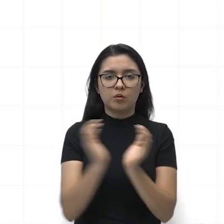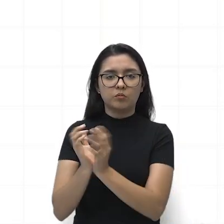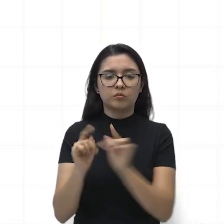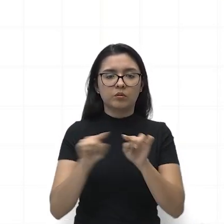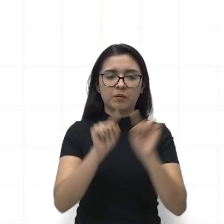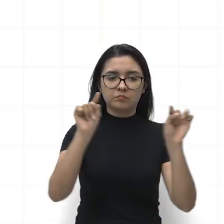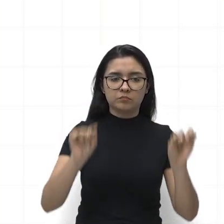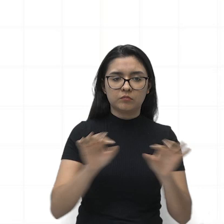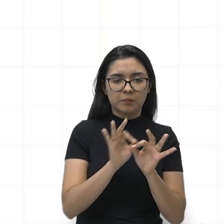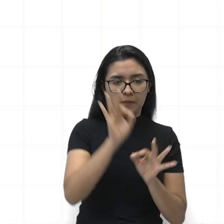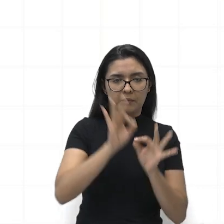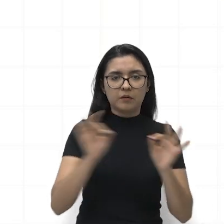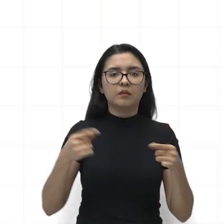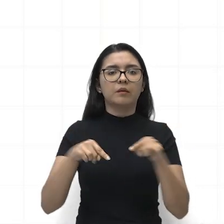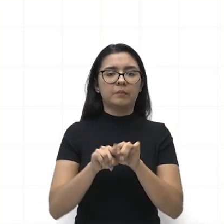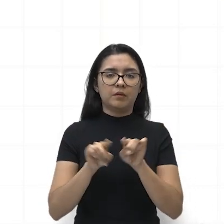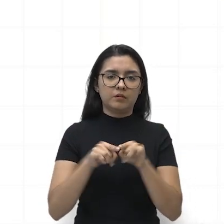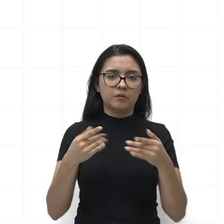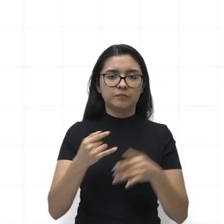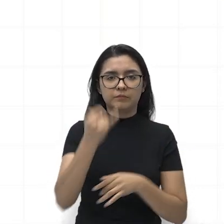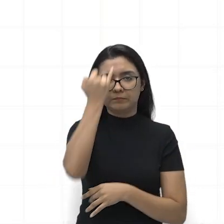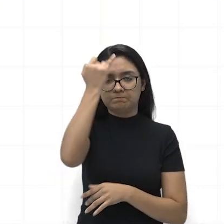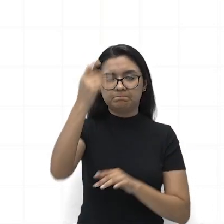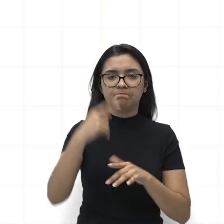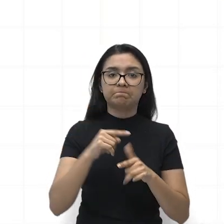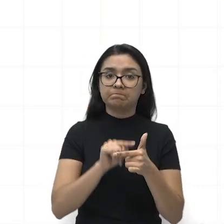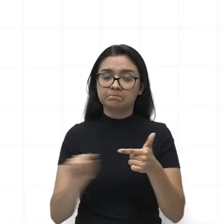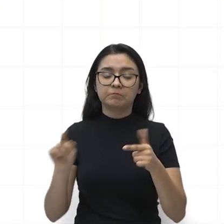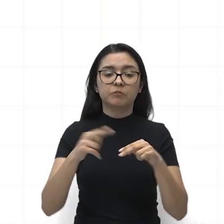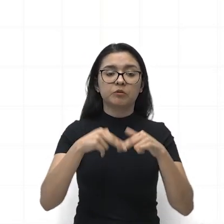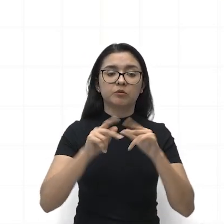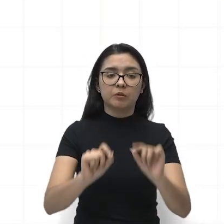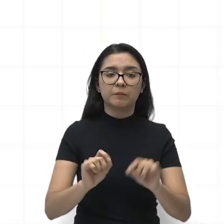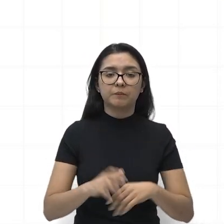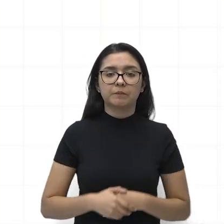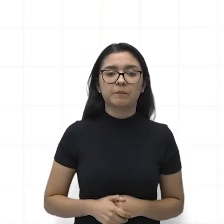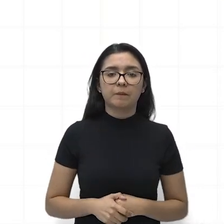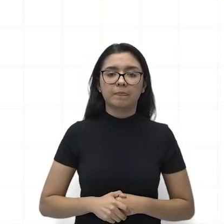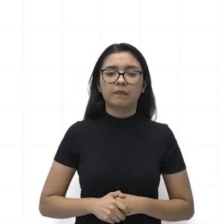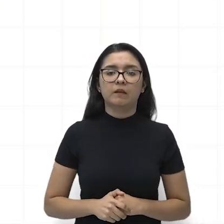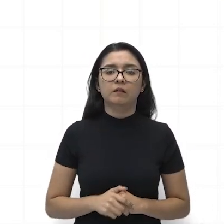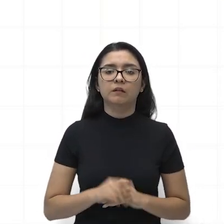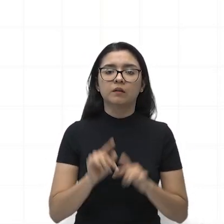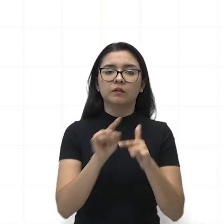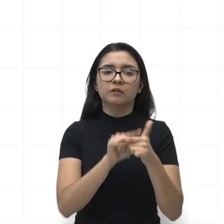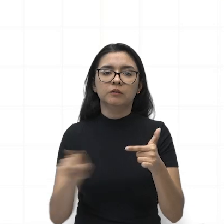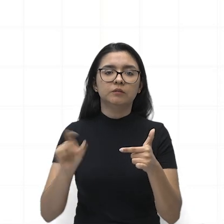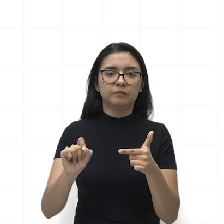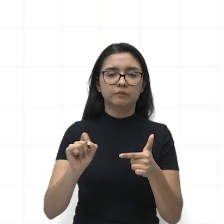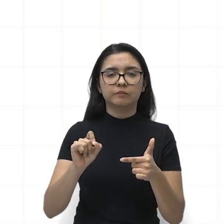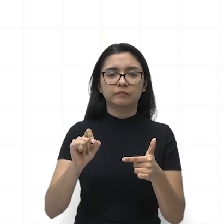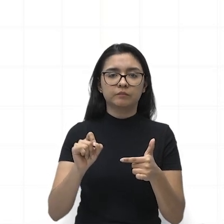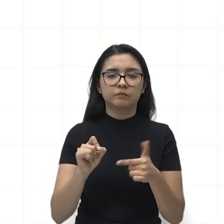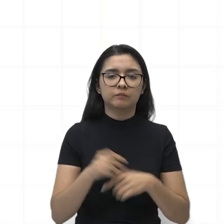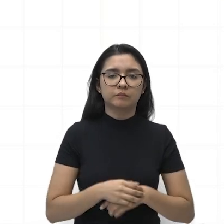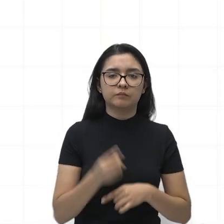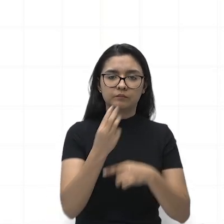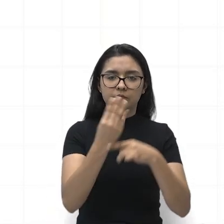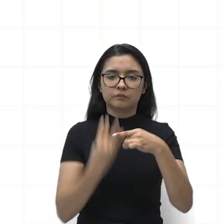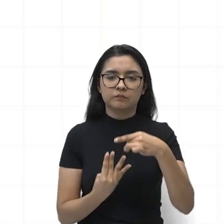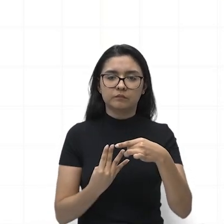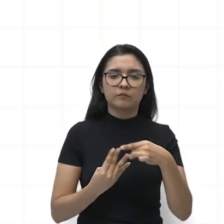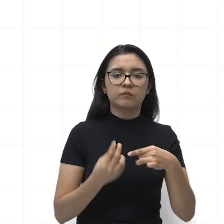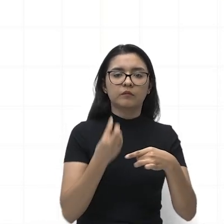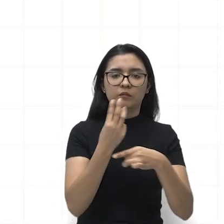tamanho. Essa é a ideia de dividir, tá bom? Por isso que tem assim, ó, e dividir, vamos efetuar a divisão de 3/4 por